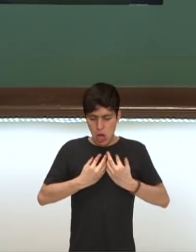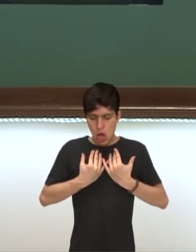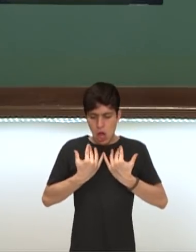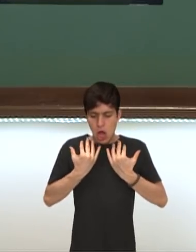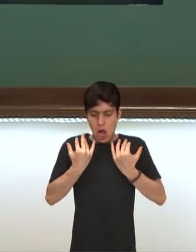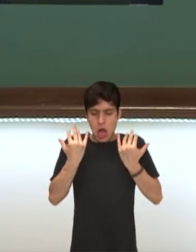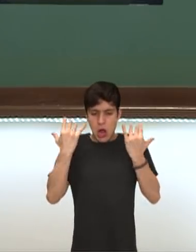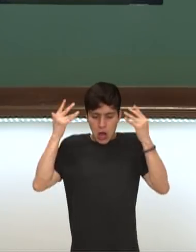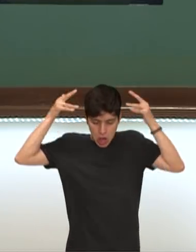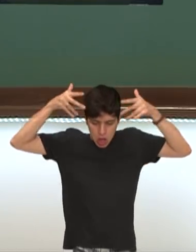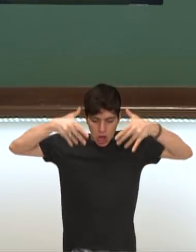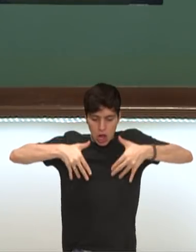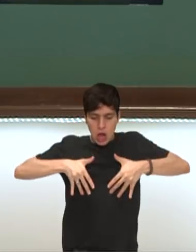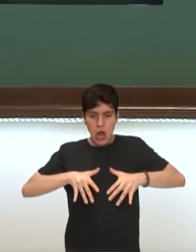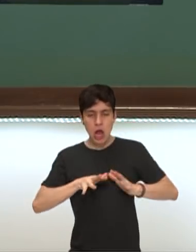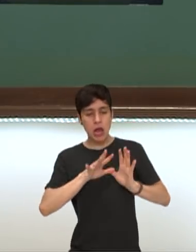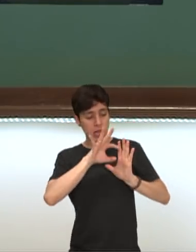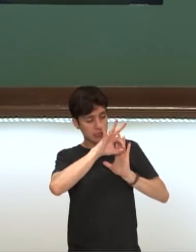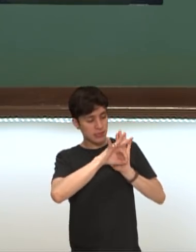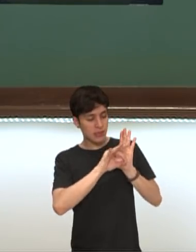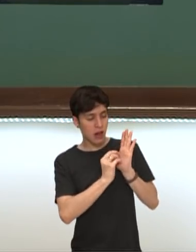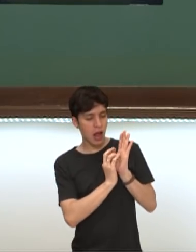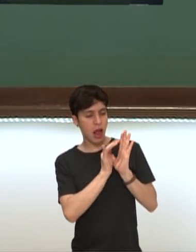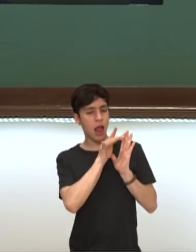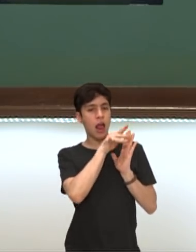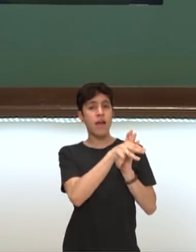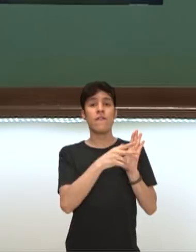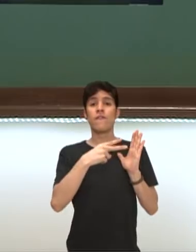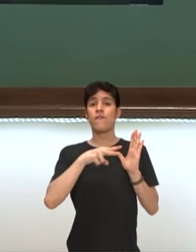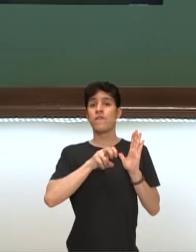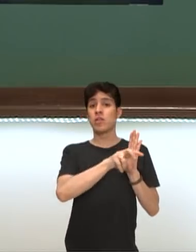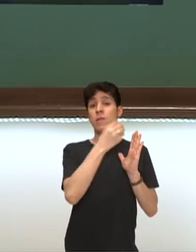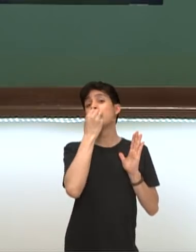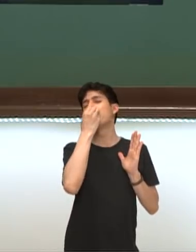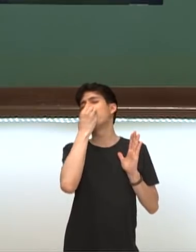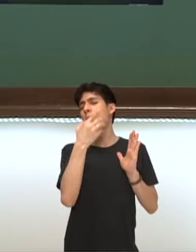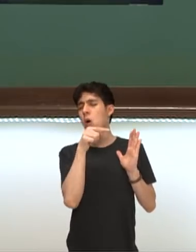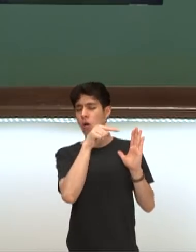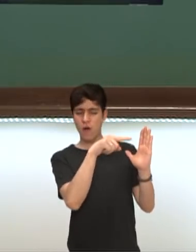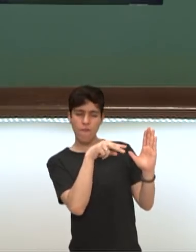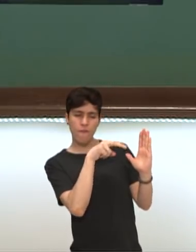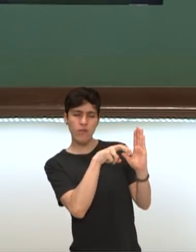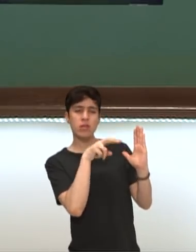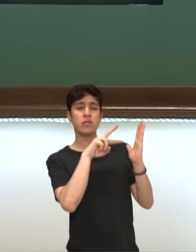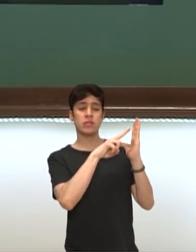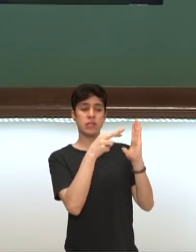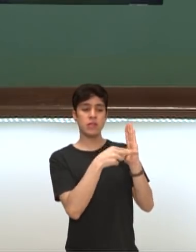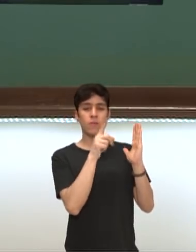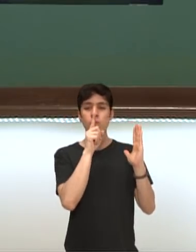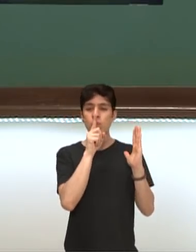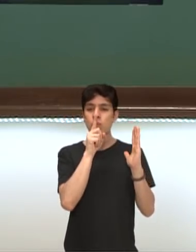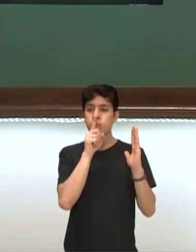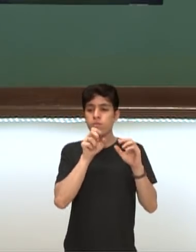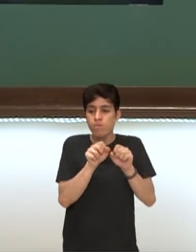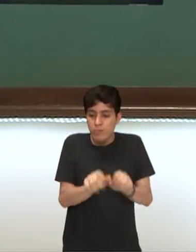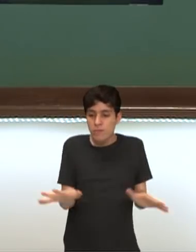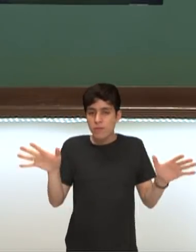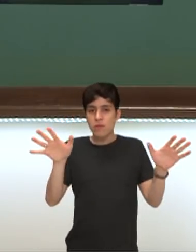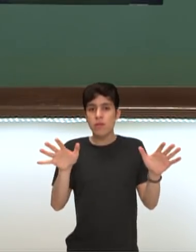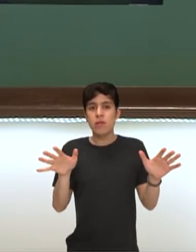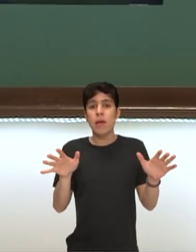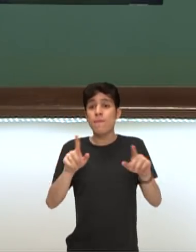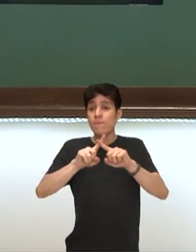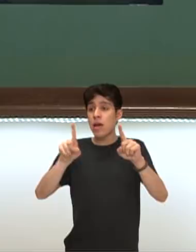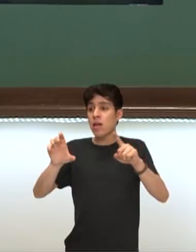vírus no interior das células. Para o vírus isso é muito bom, porque ele vai estar sendo transmitido sem que o hospedeiro perceba a